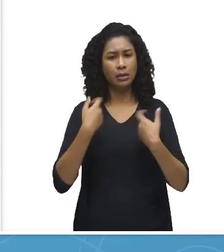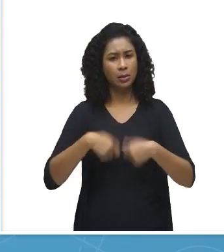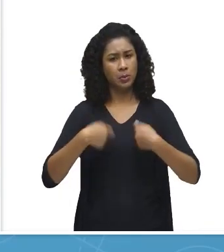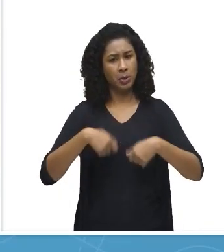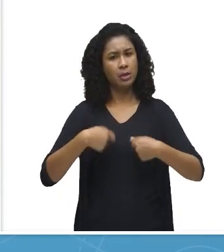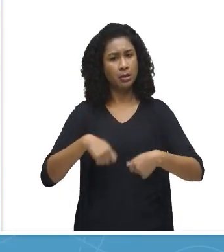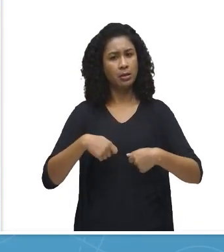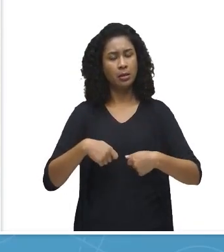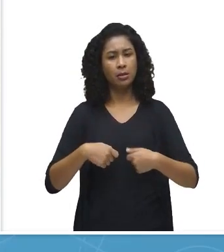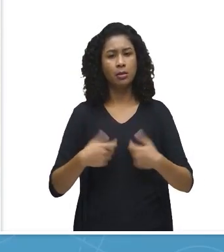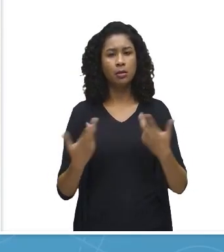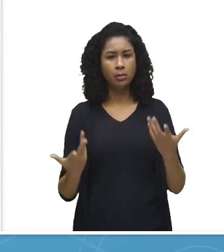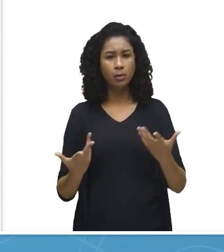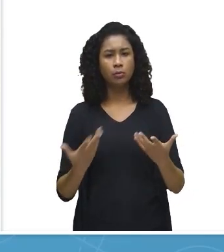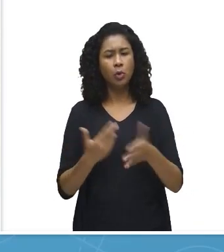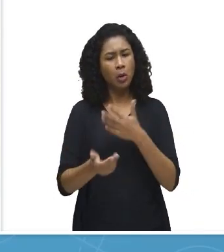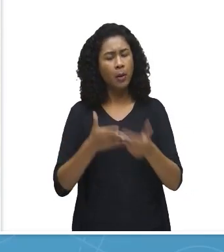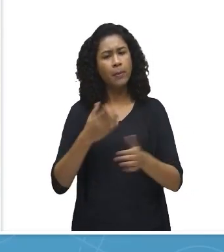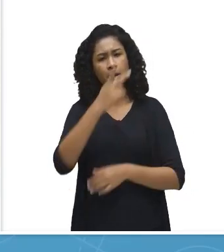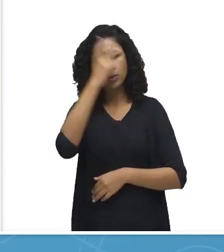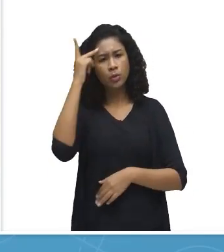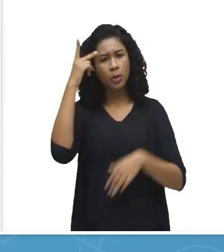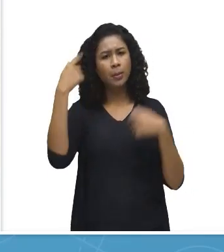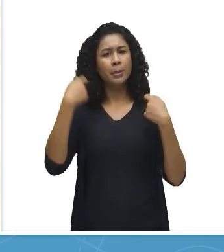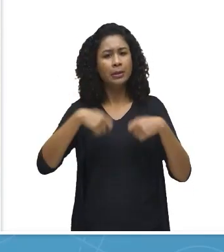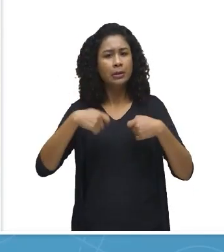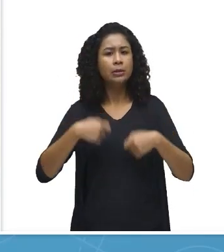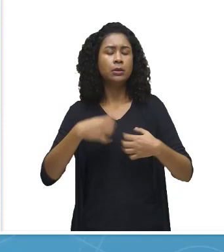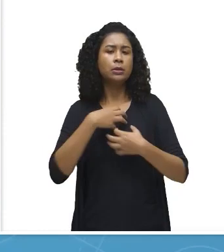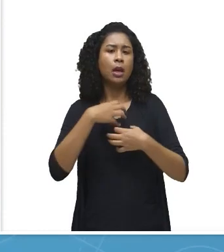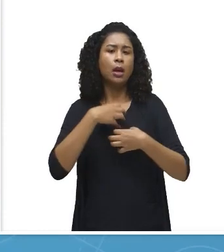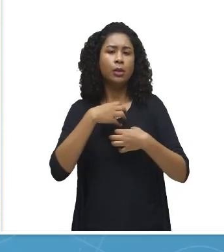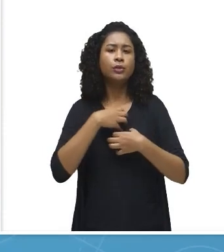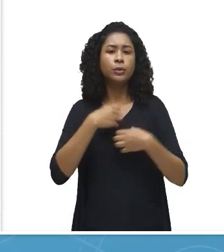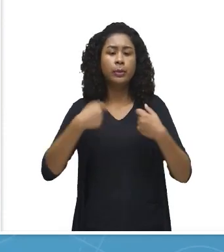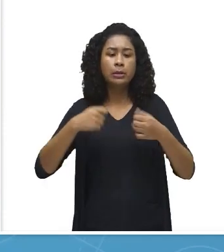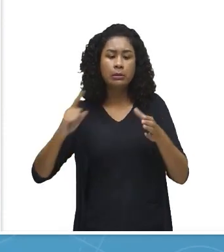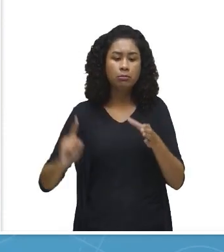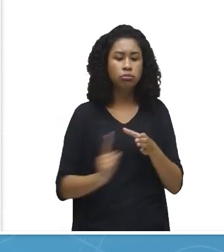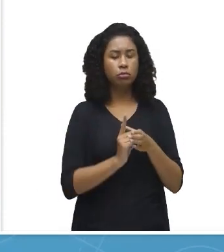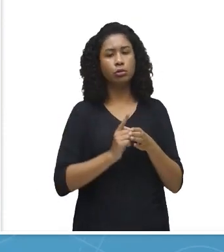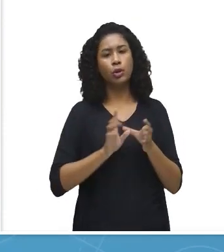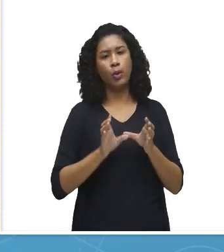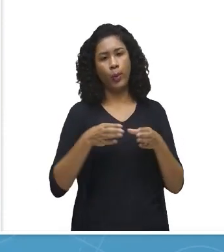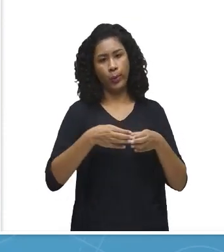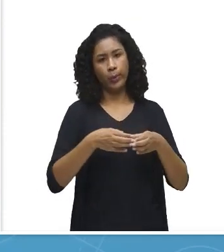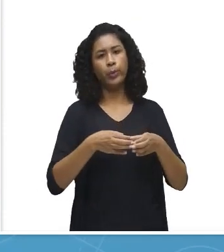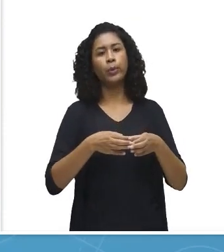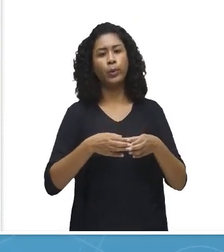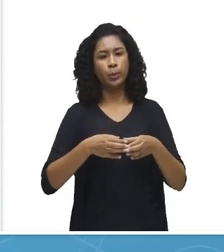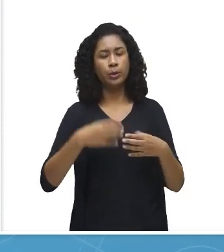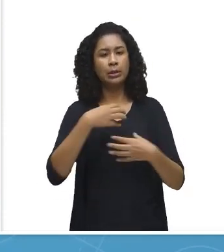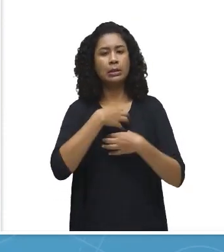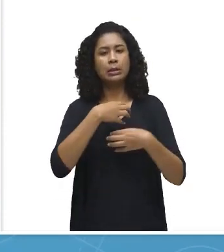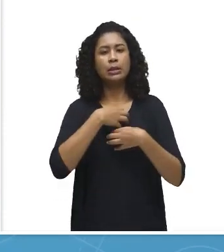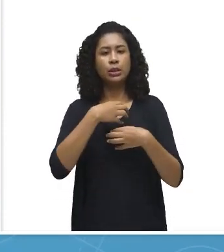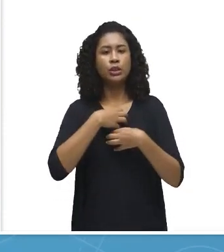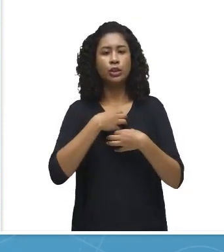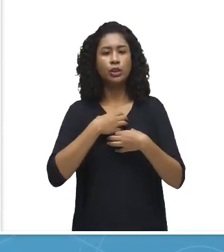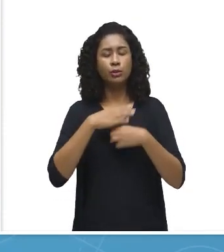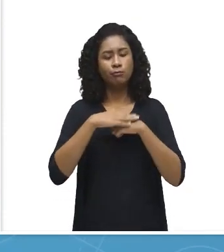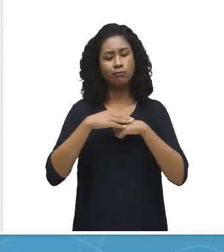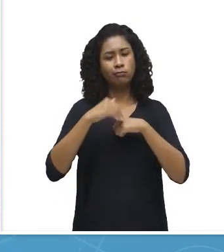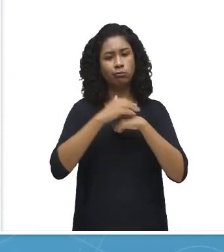alunos, qualquer ser humano enfrenta essa necessidade de se encaixar, de ser aceito, né? De se sentir acolhido.